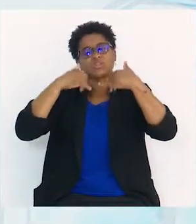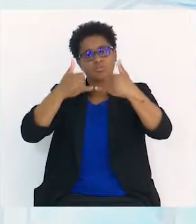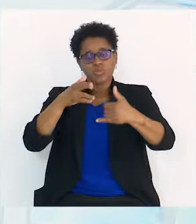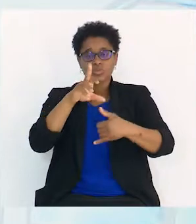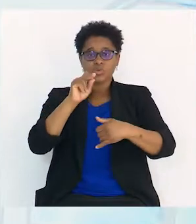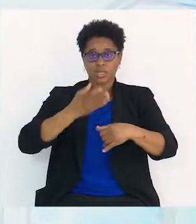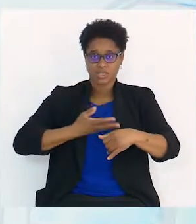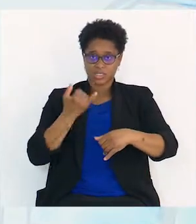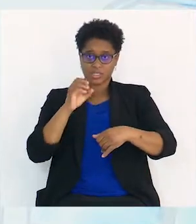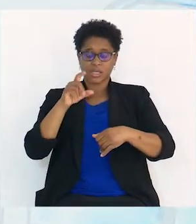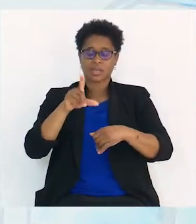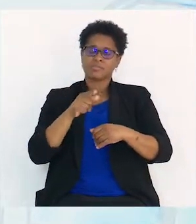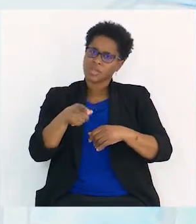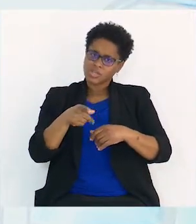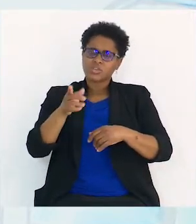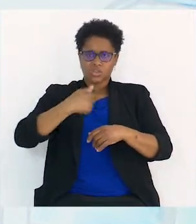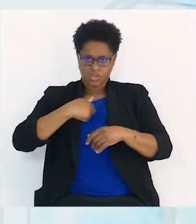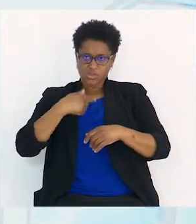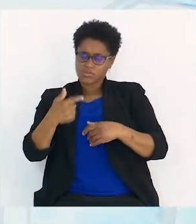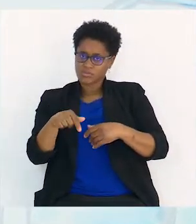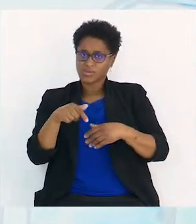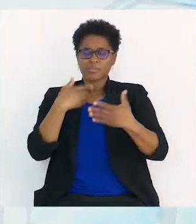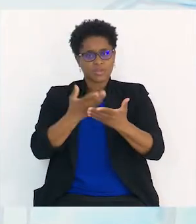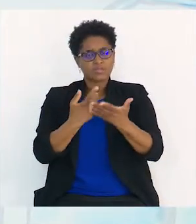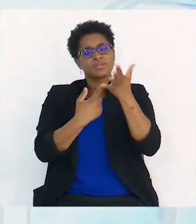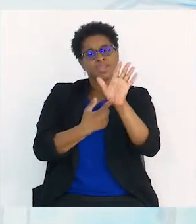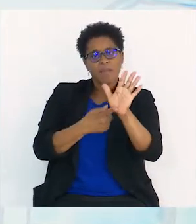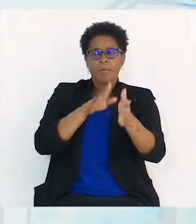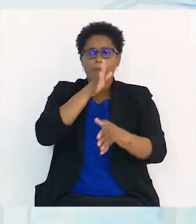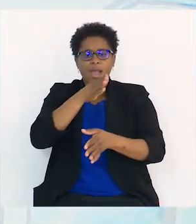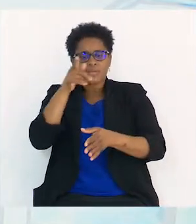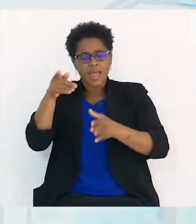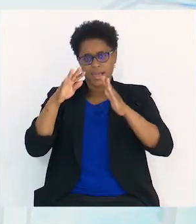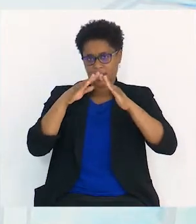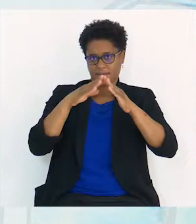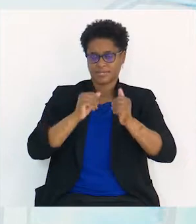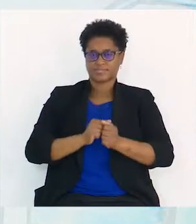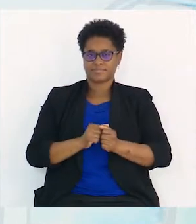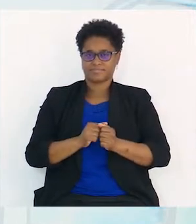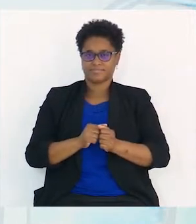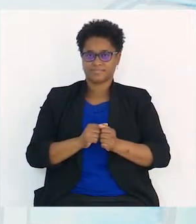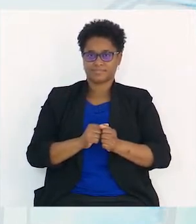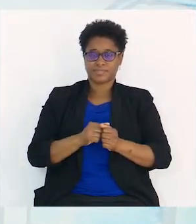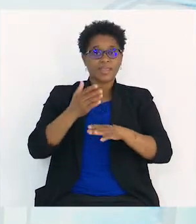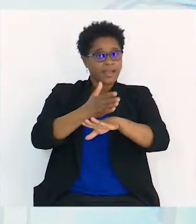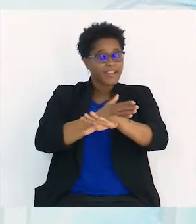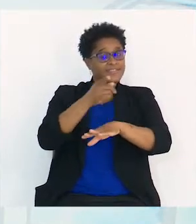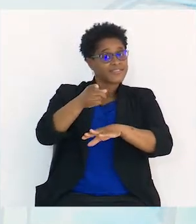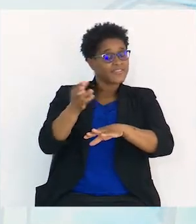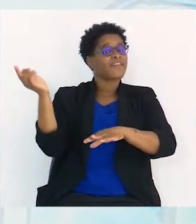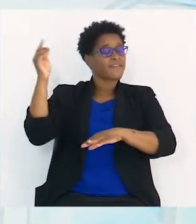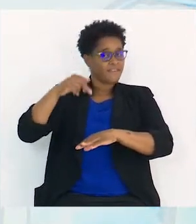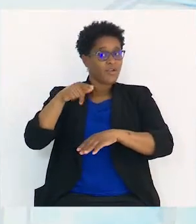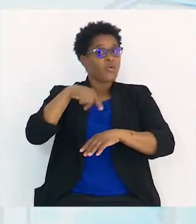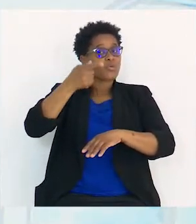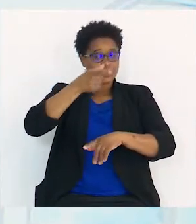Para isso, eu vou servir de um exemplo prático lá de casa. Antes de ti, veio outras pessoas. Antes